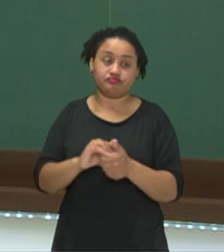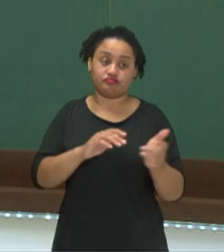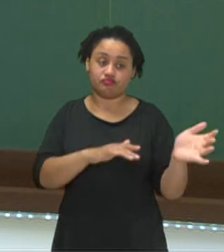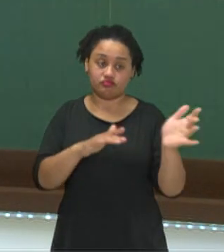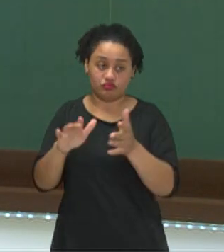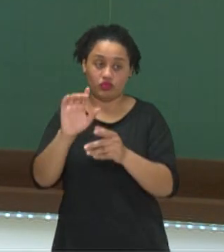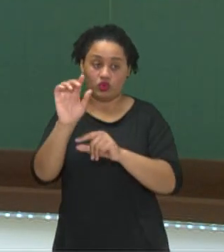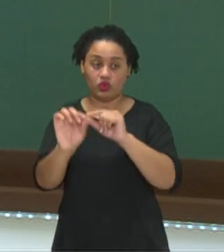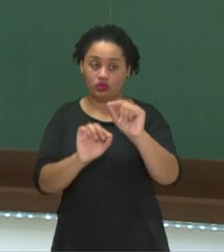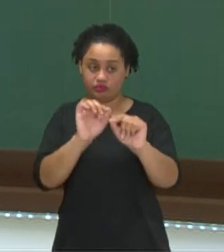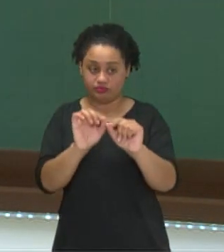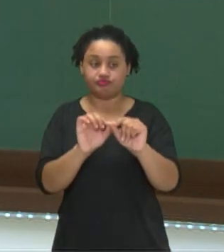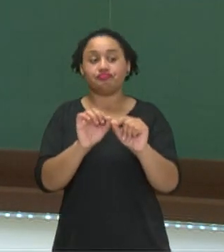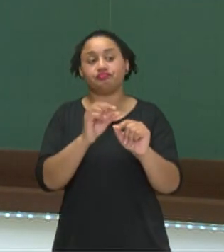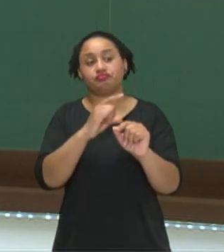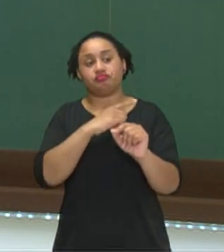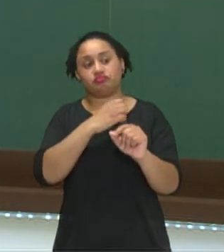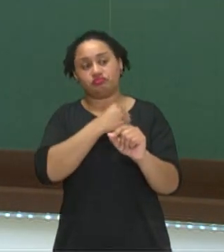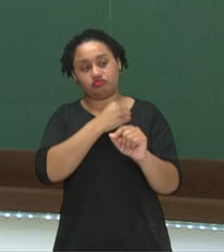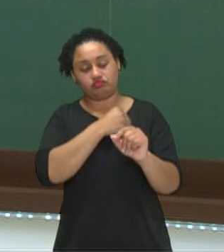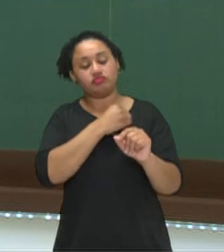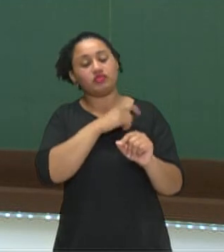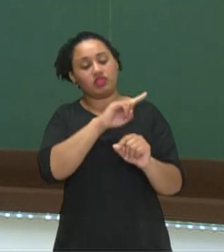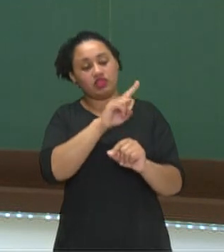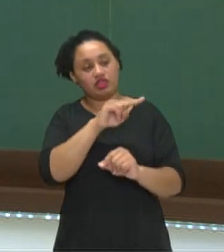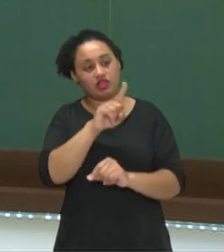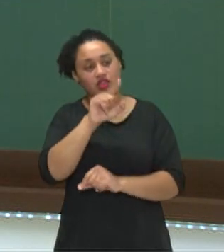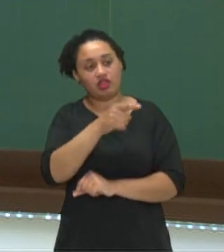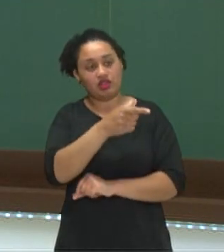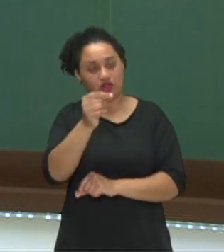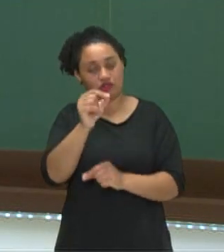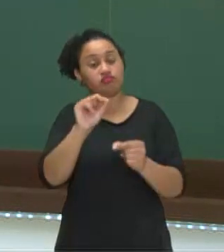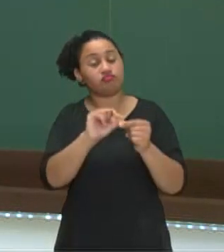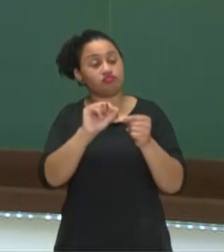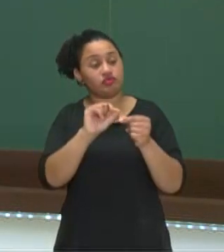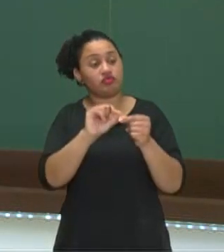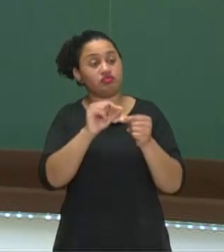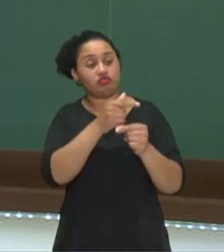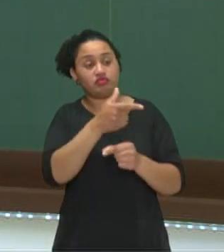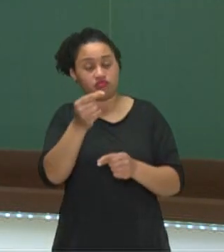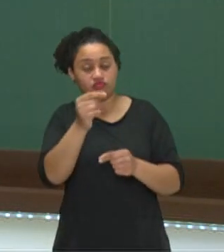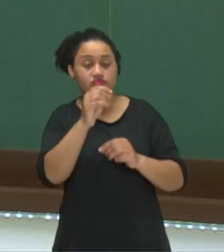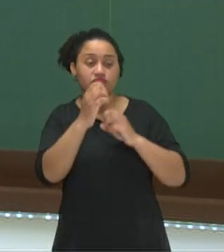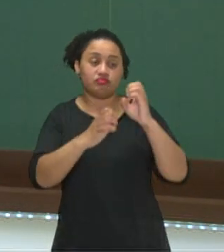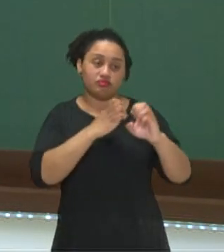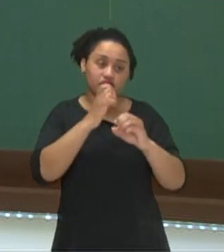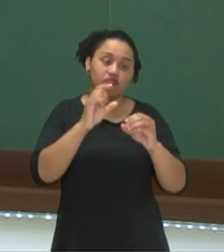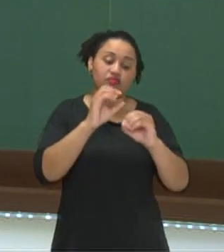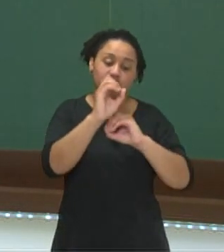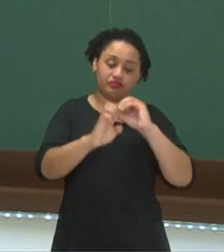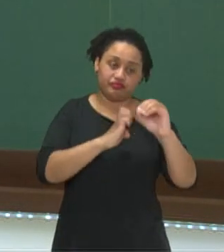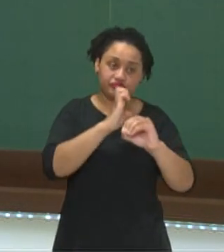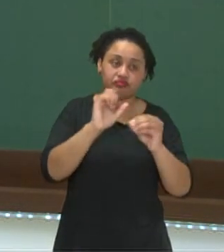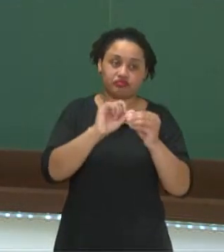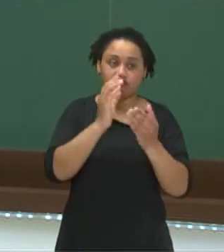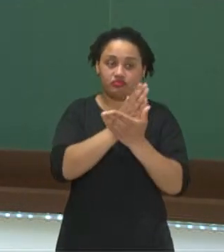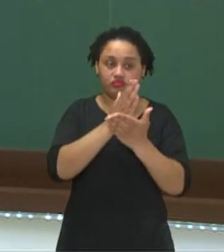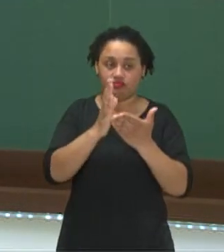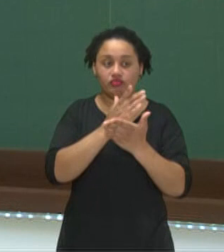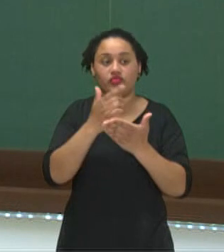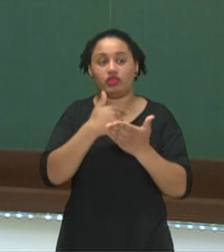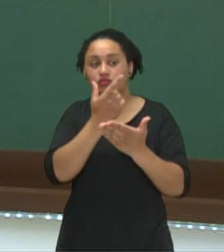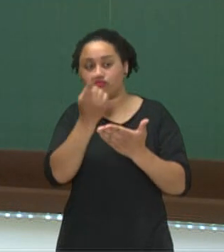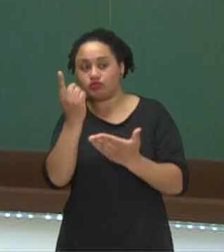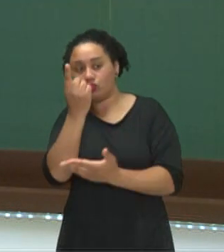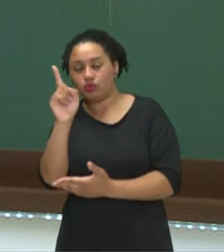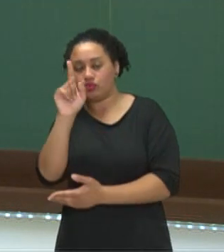passos. Então, se eu tenho o número atômico 20, quando ele é neutro, vai ter 20 elétrons, faço a distribuição eletrônica e vai terminar